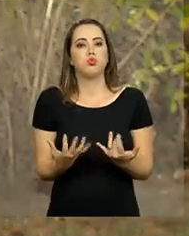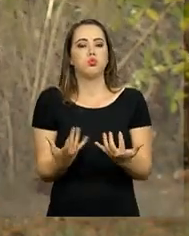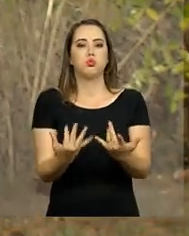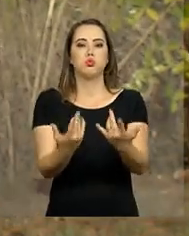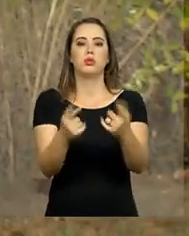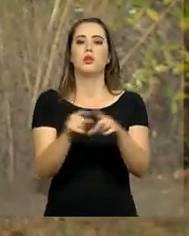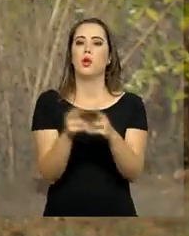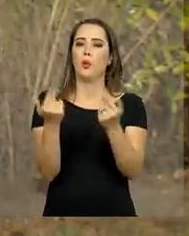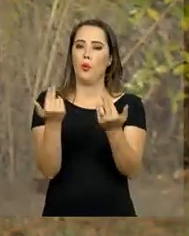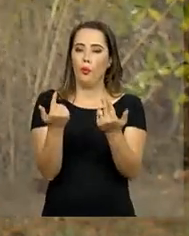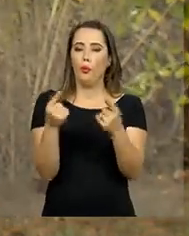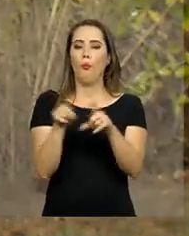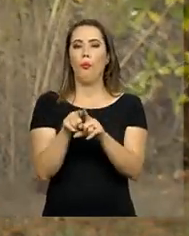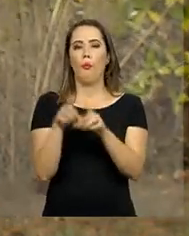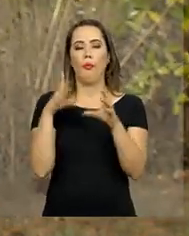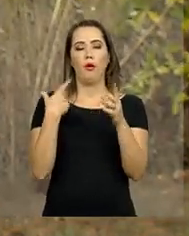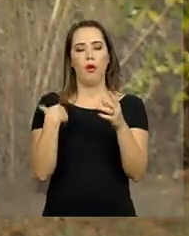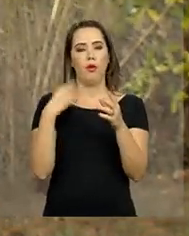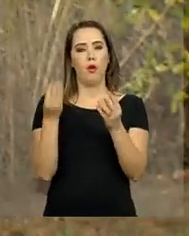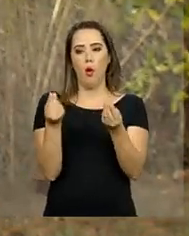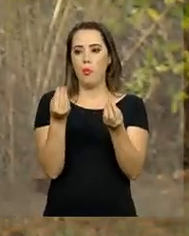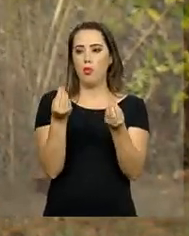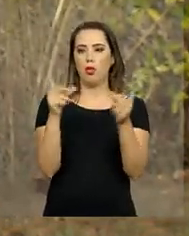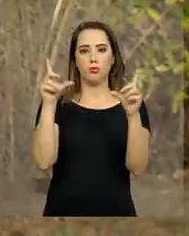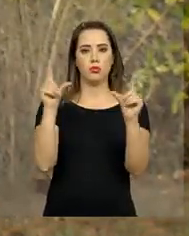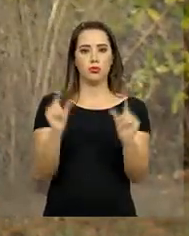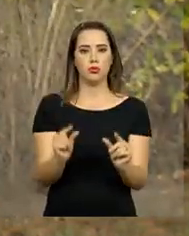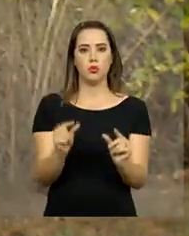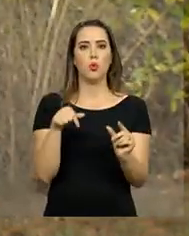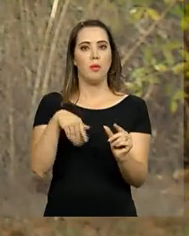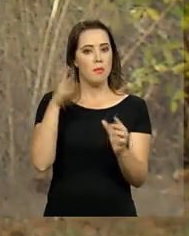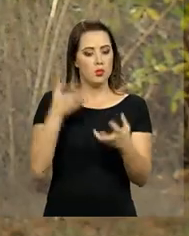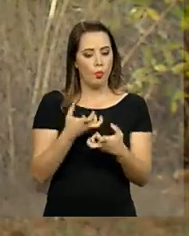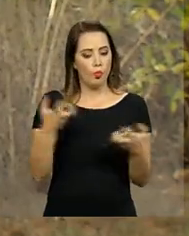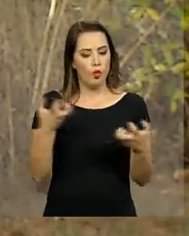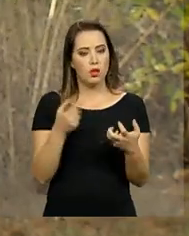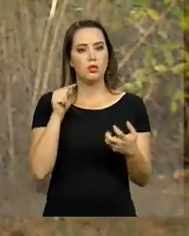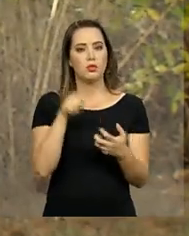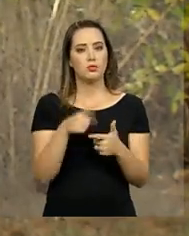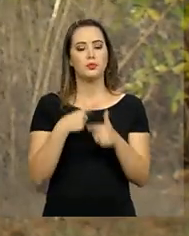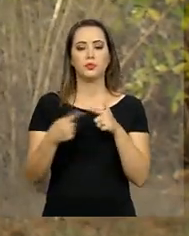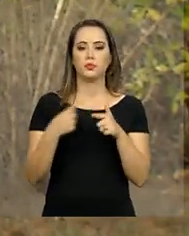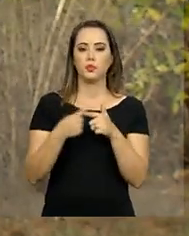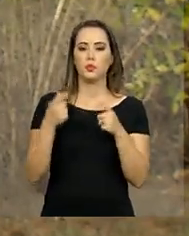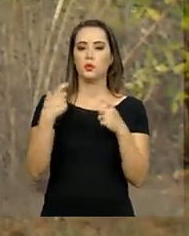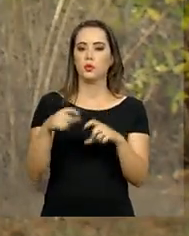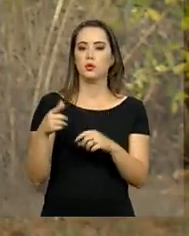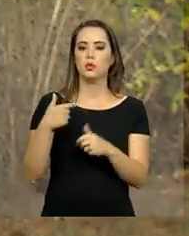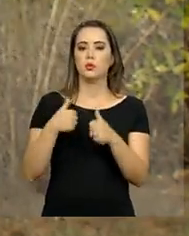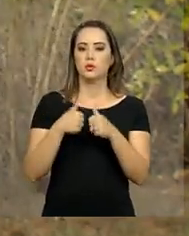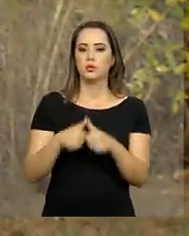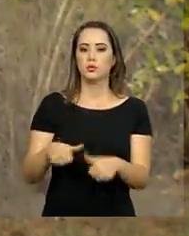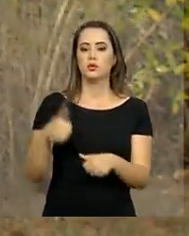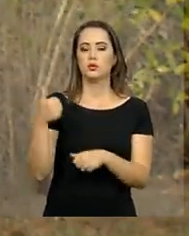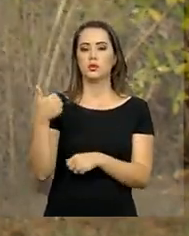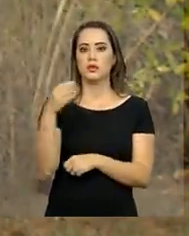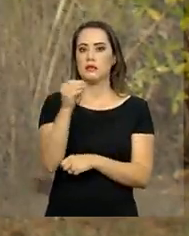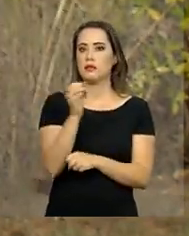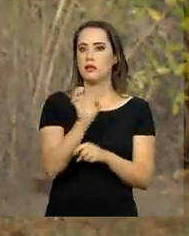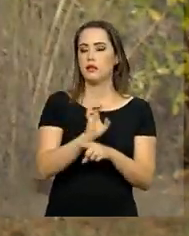do ar diminui e o problema se agrava em áreas como esta no cerrado que está presente em 10 estados